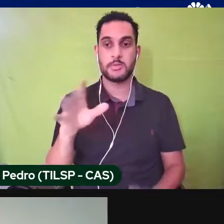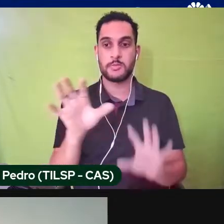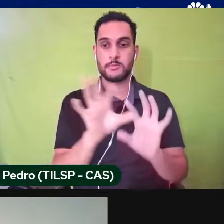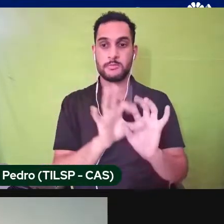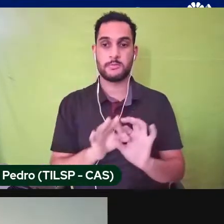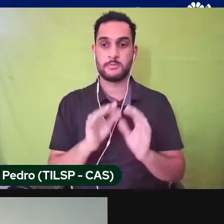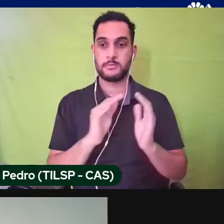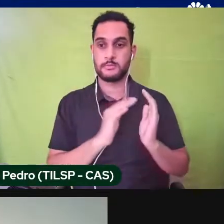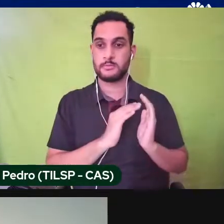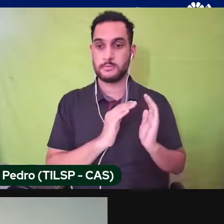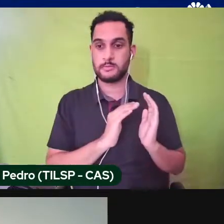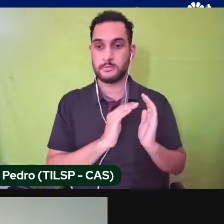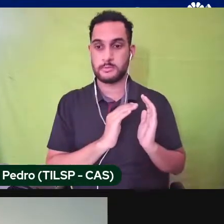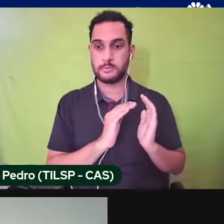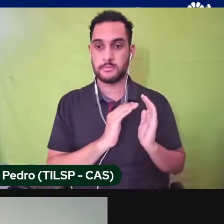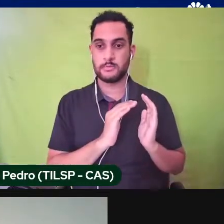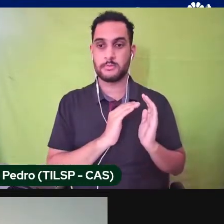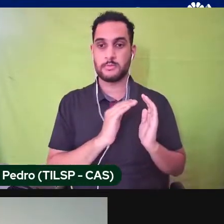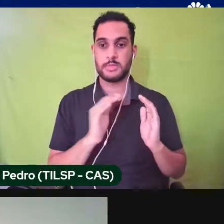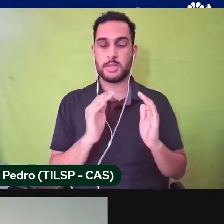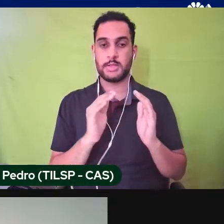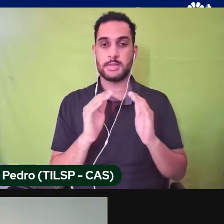de Goiás, Carmen,